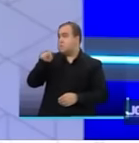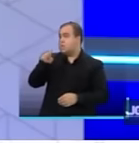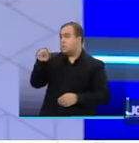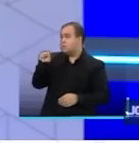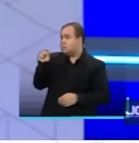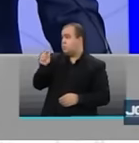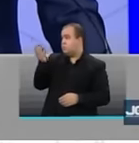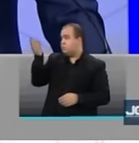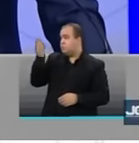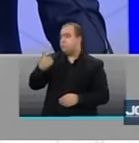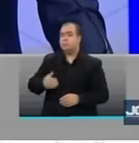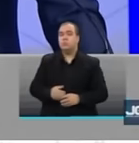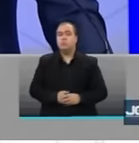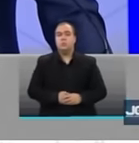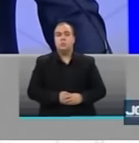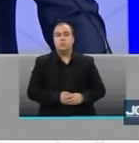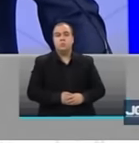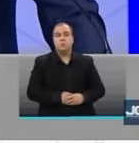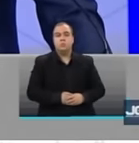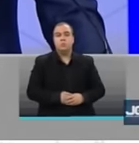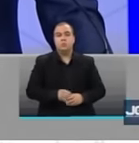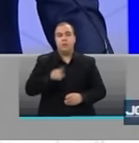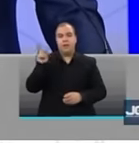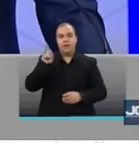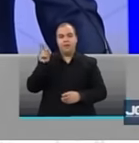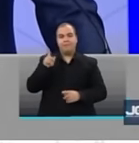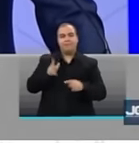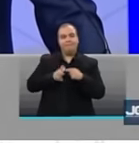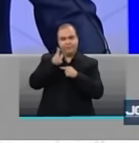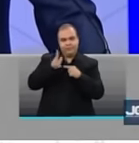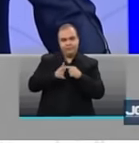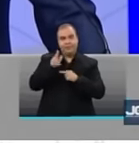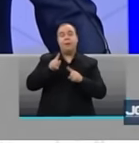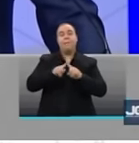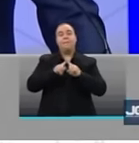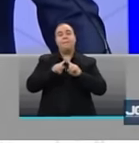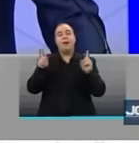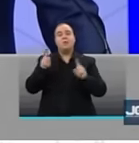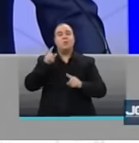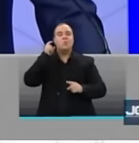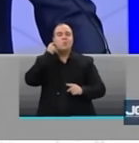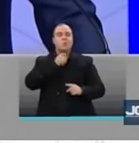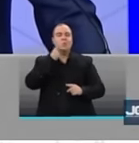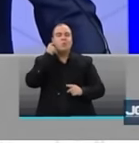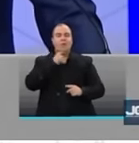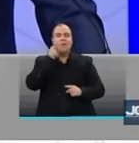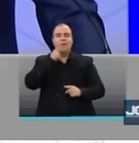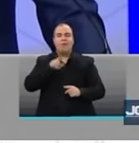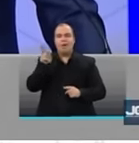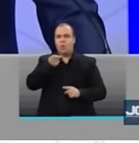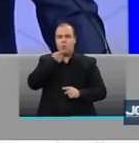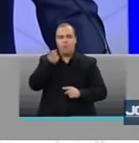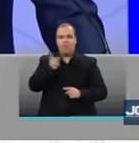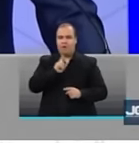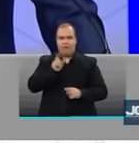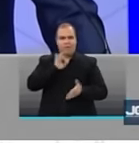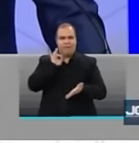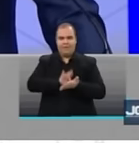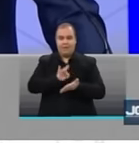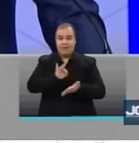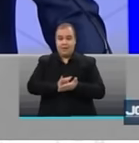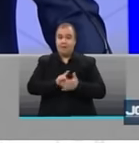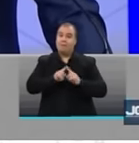10 segundos. Bom, deu uma colher de chá, hein? Mas eu passei. O Ricardo não disse a verdade quando,